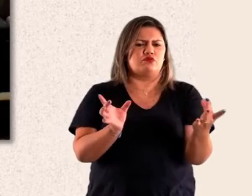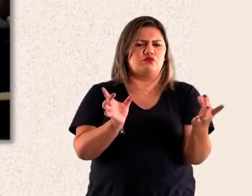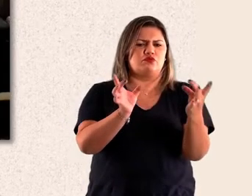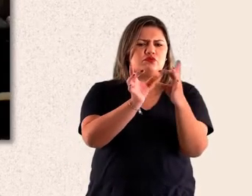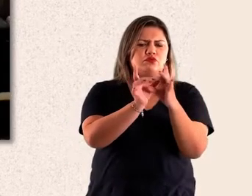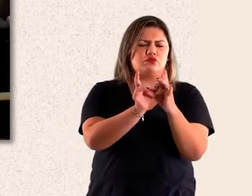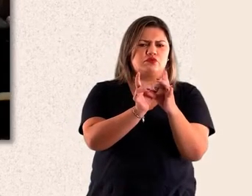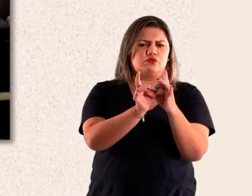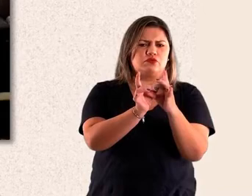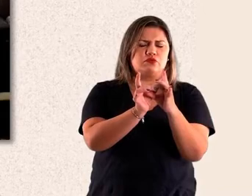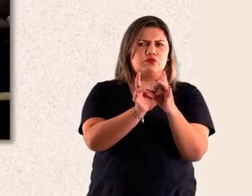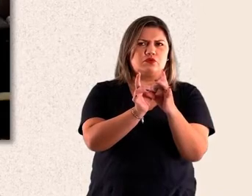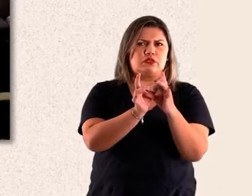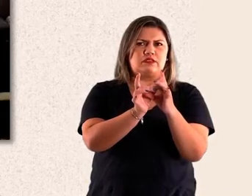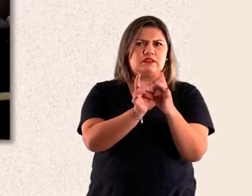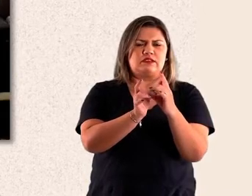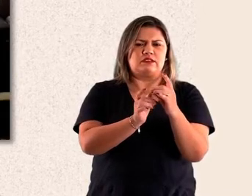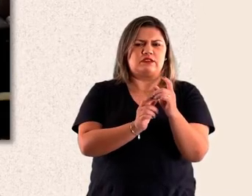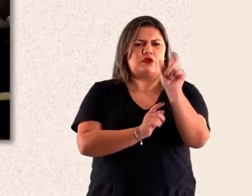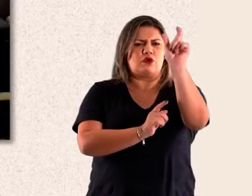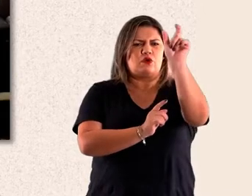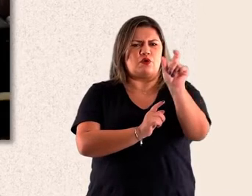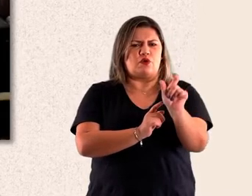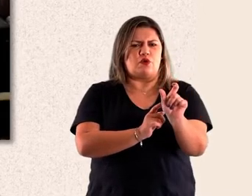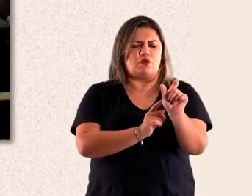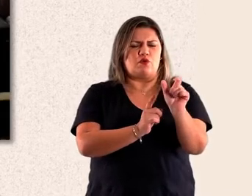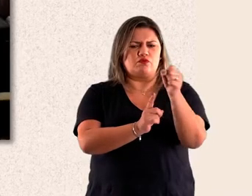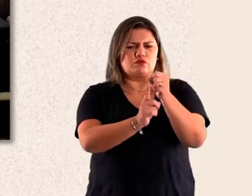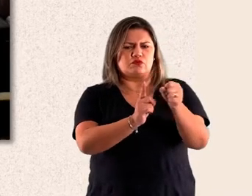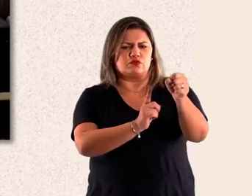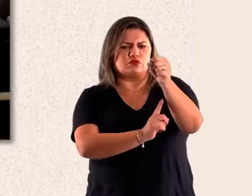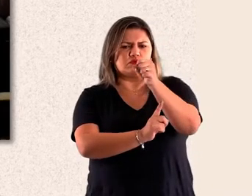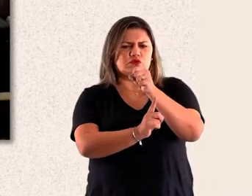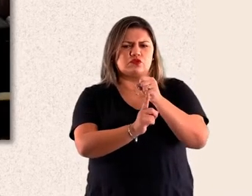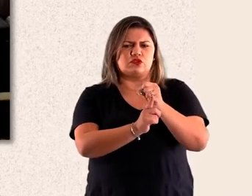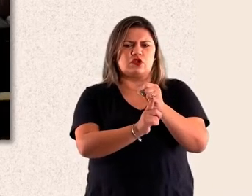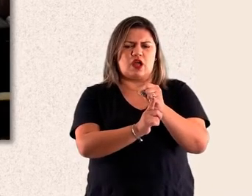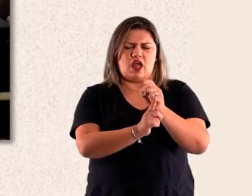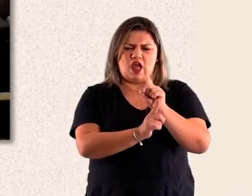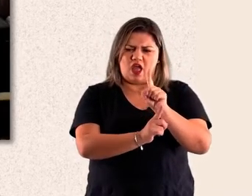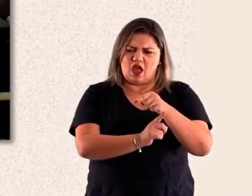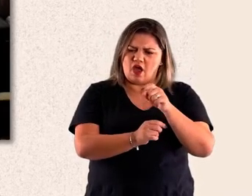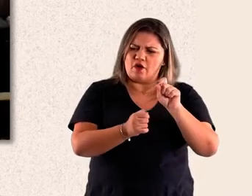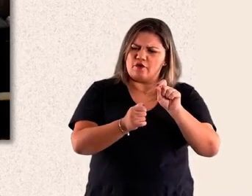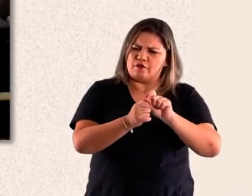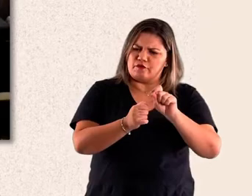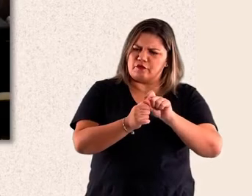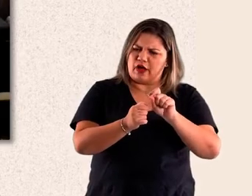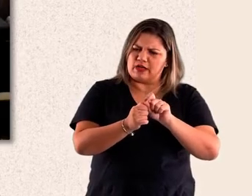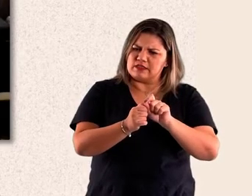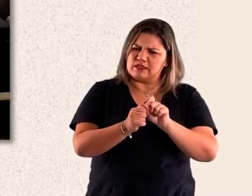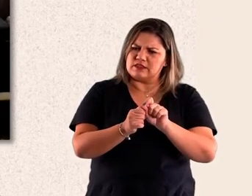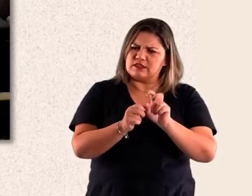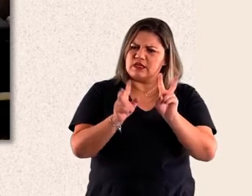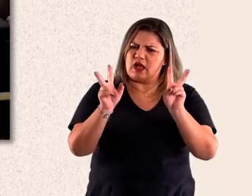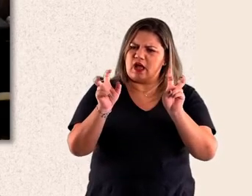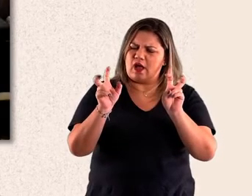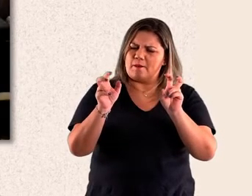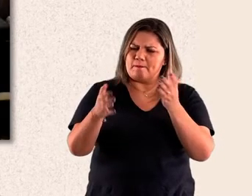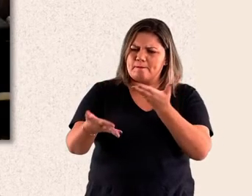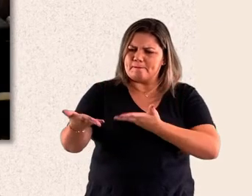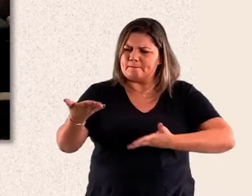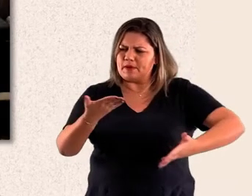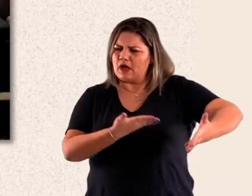como um ser social ela se materializa entre aspas em relações